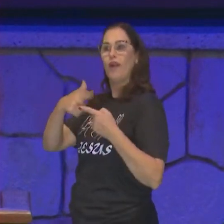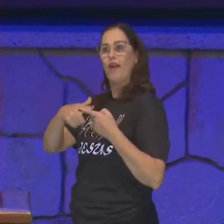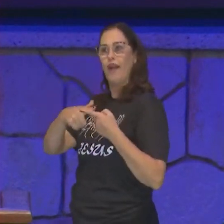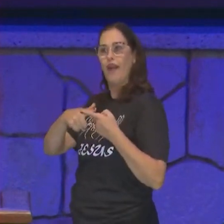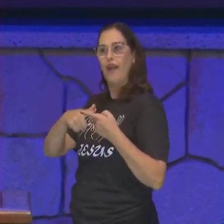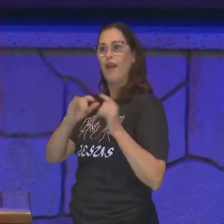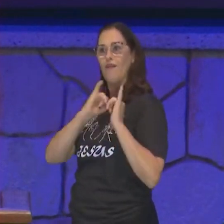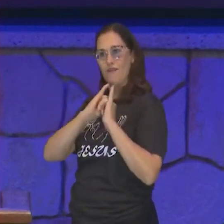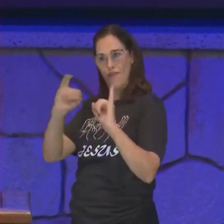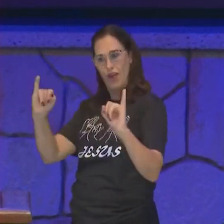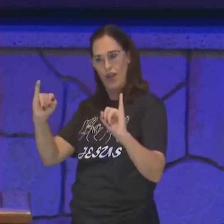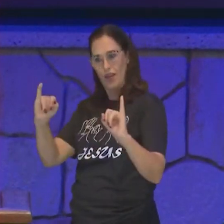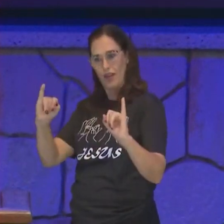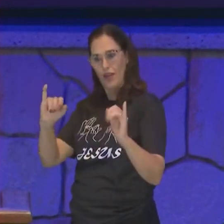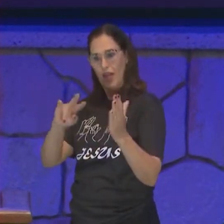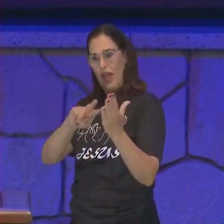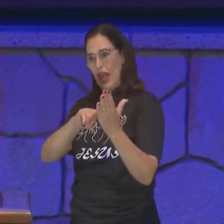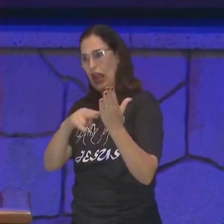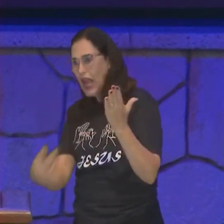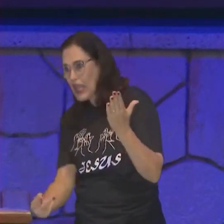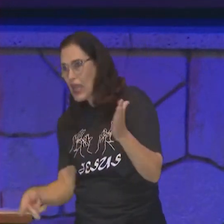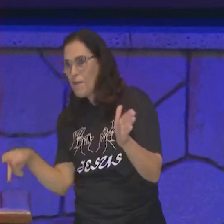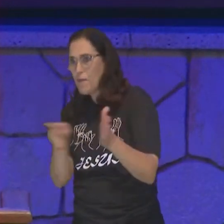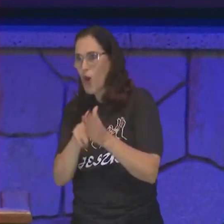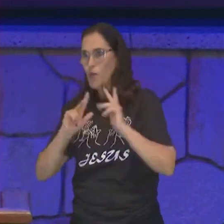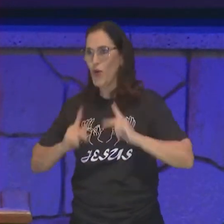afirma muitas vezes, o cair do homem,